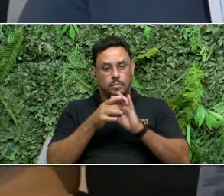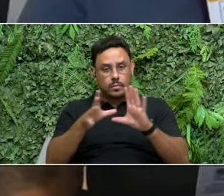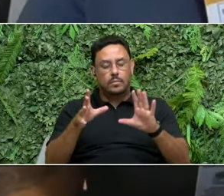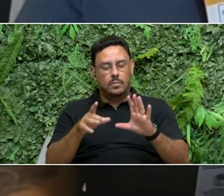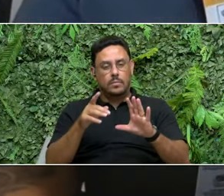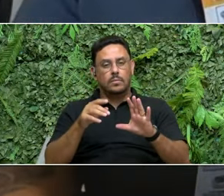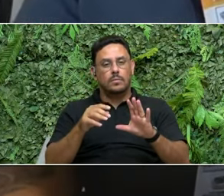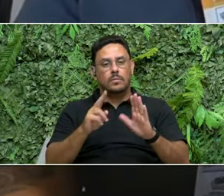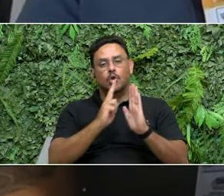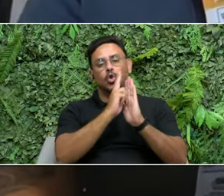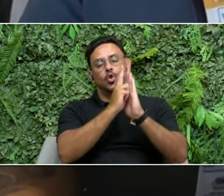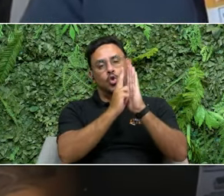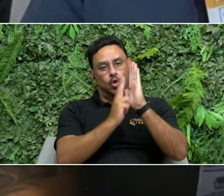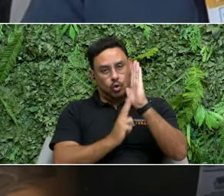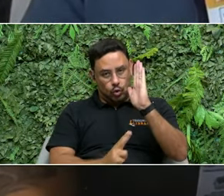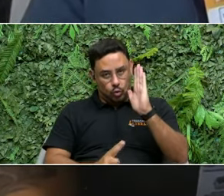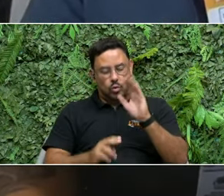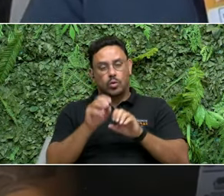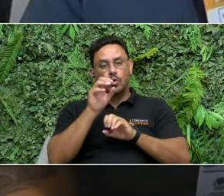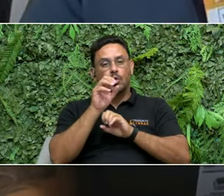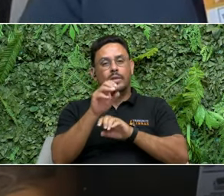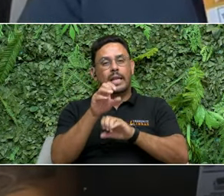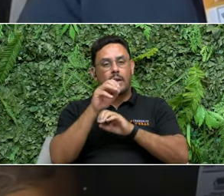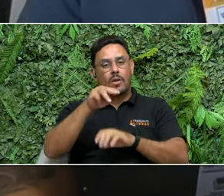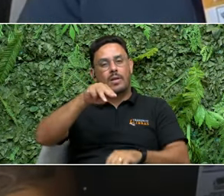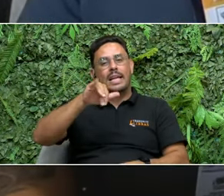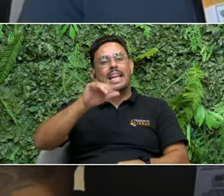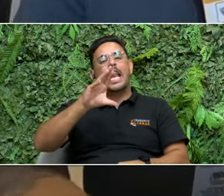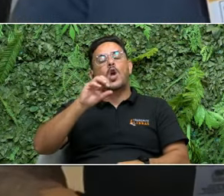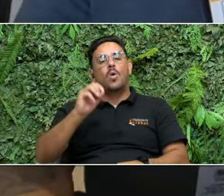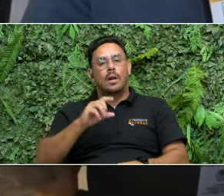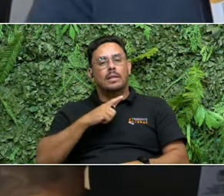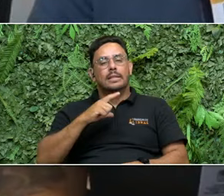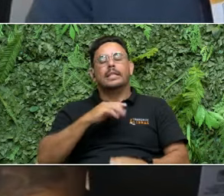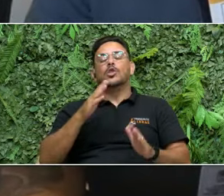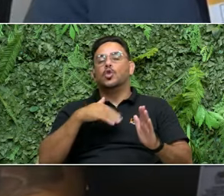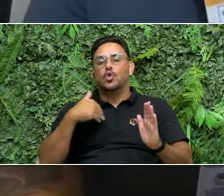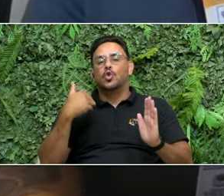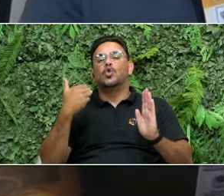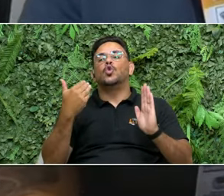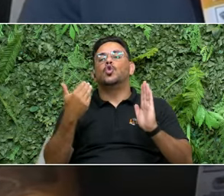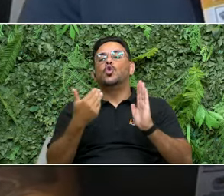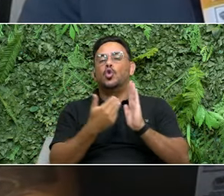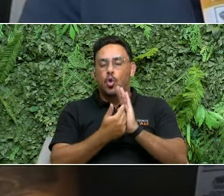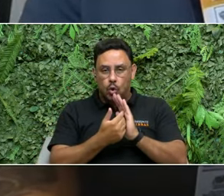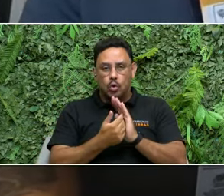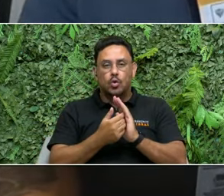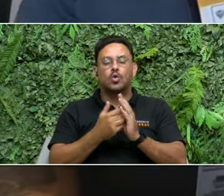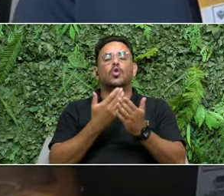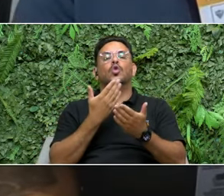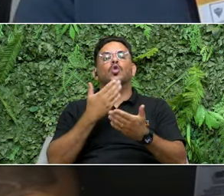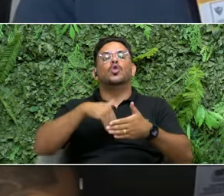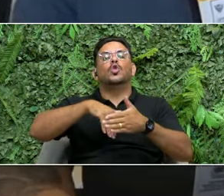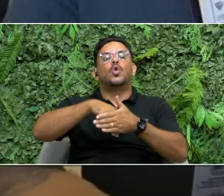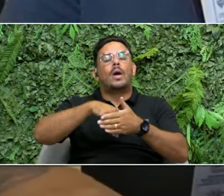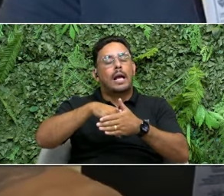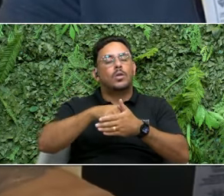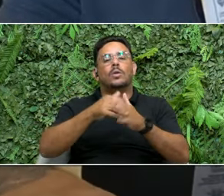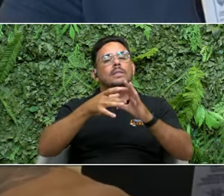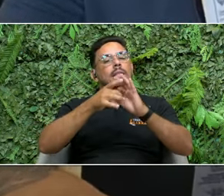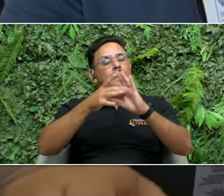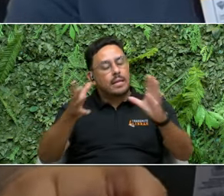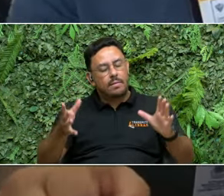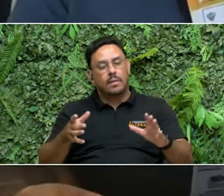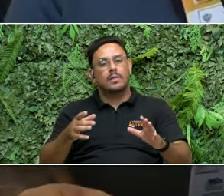aí a escalação o técnico nicolar camon tem praticamente todos os seus atletas à disposição e